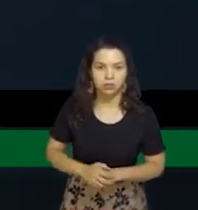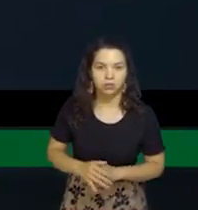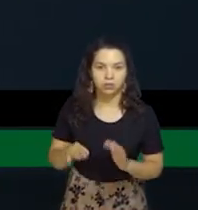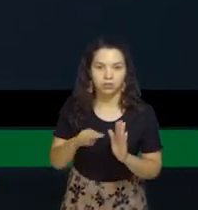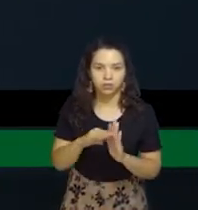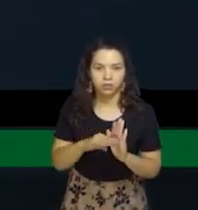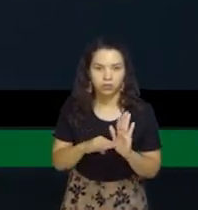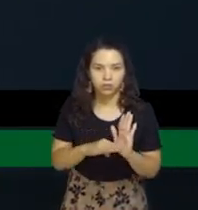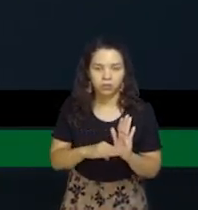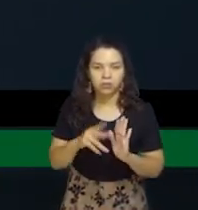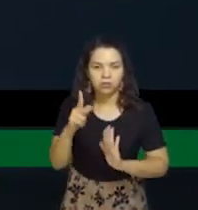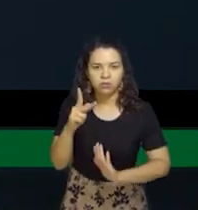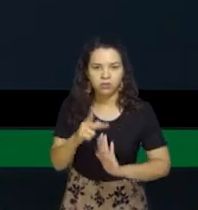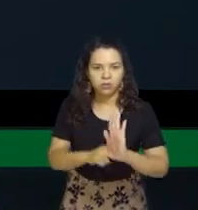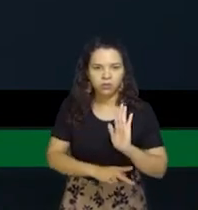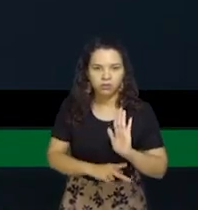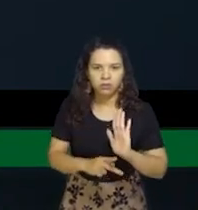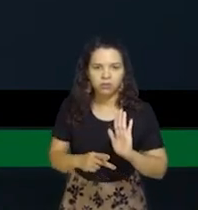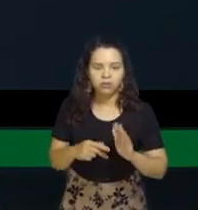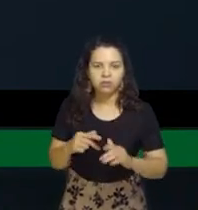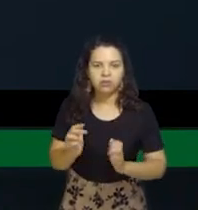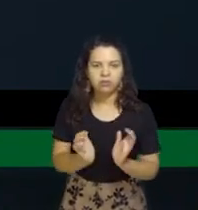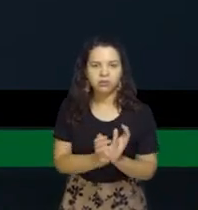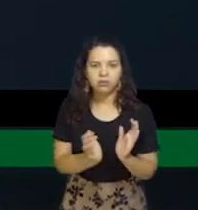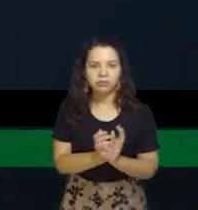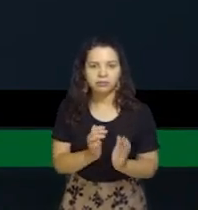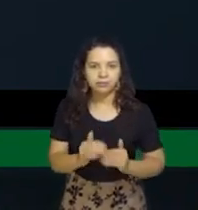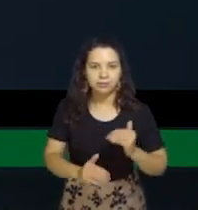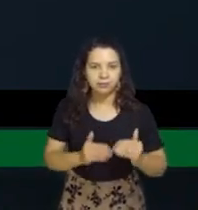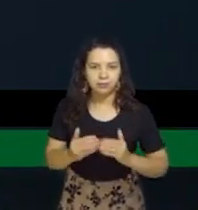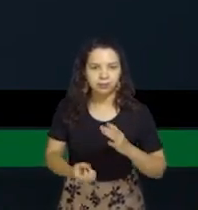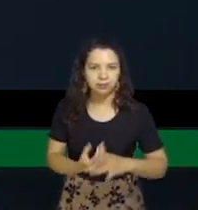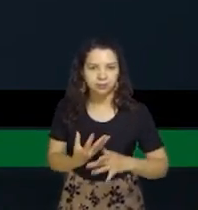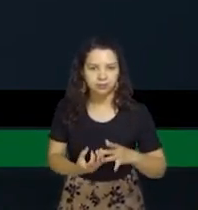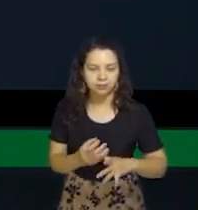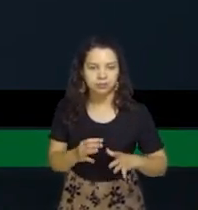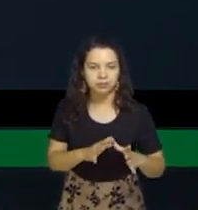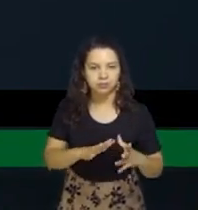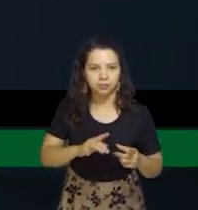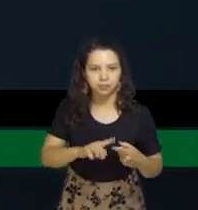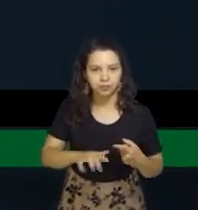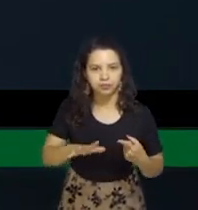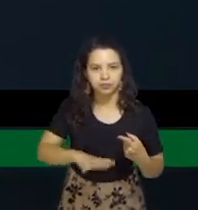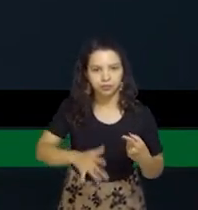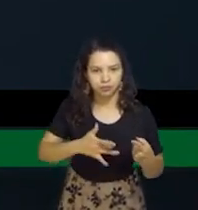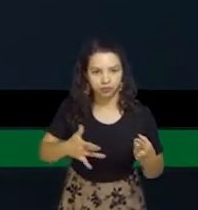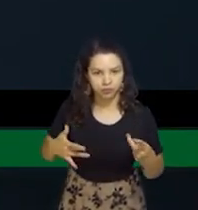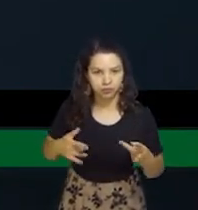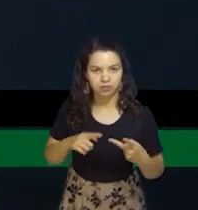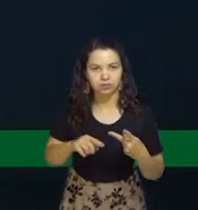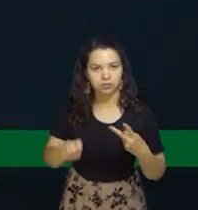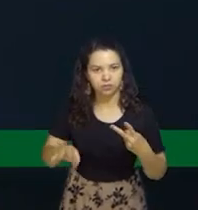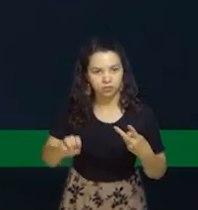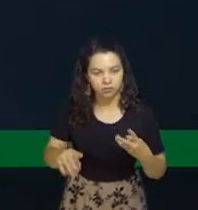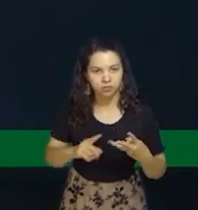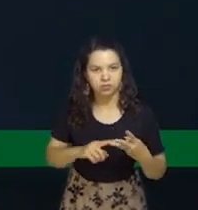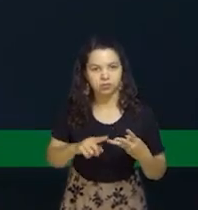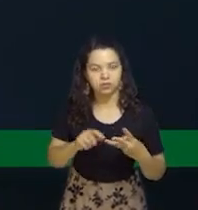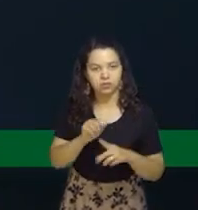e projetos que a APAES desenvolve nas três áreas: saúde, educação e assistência